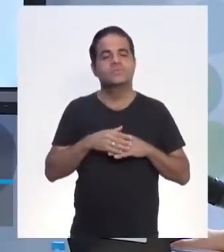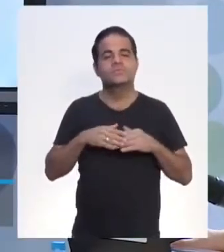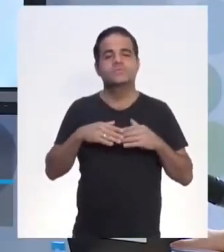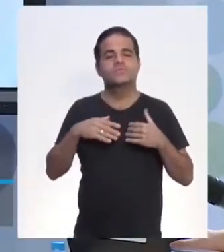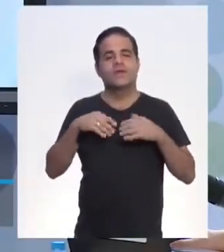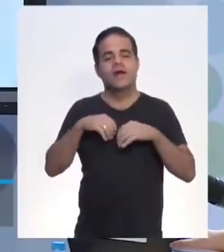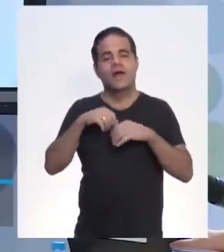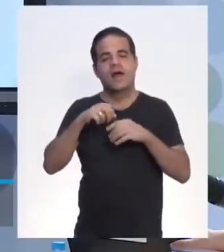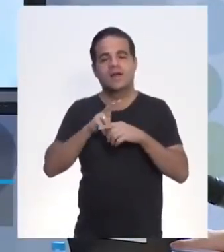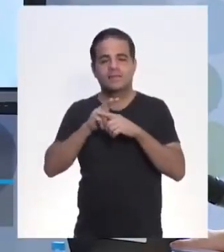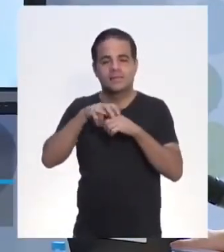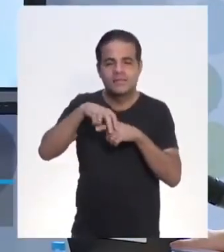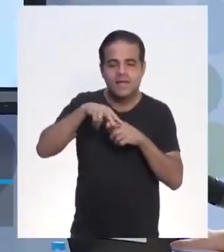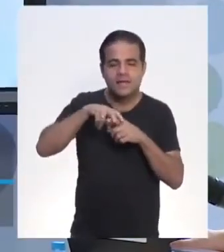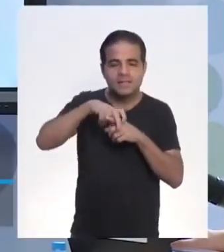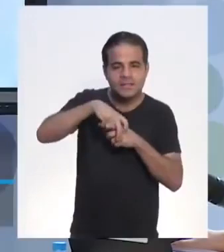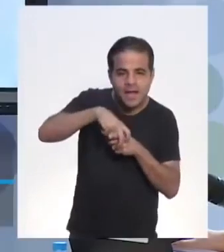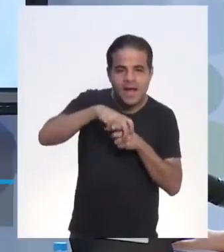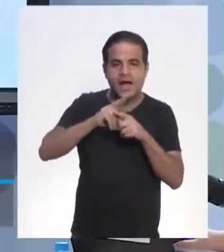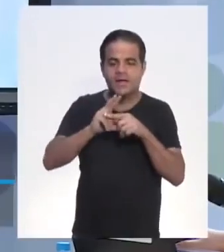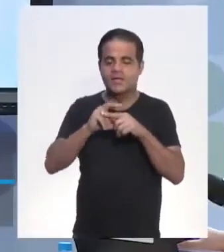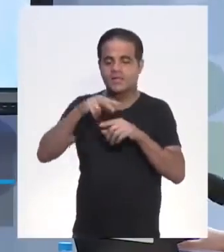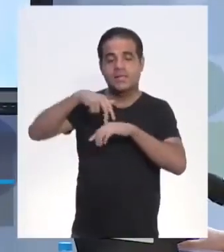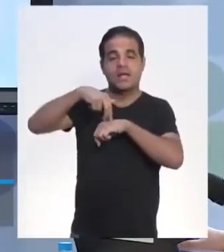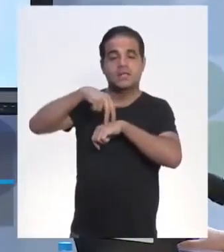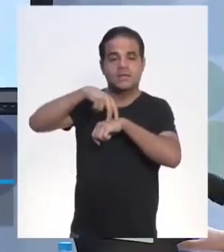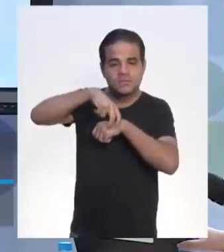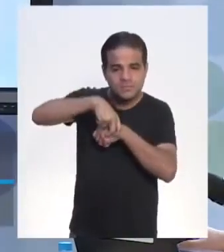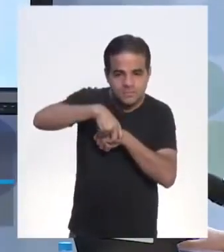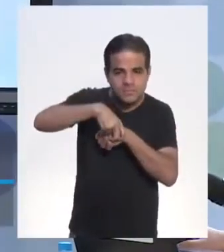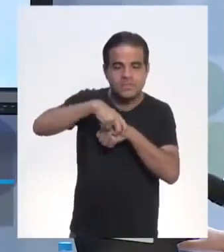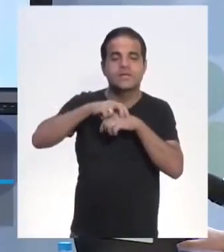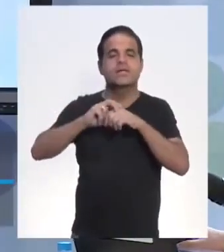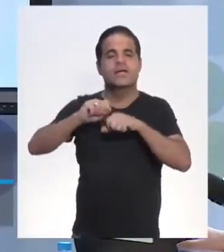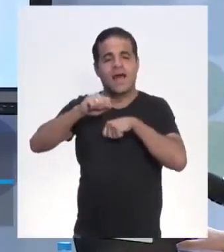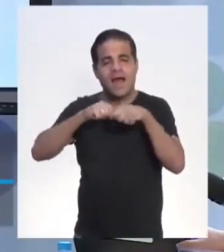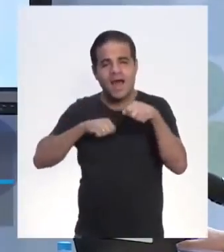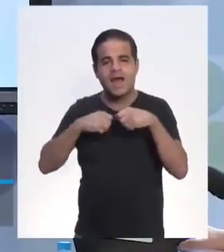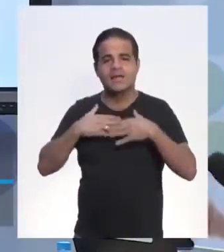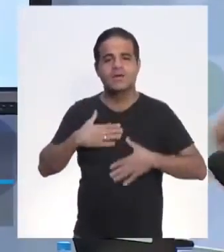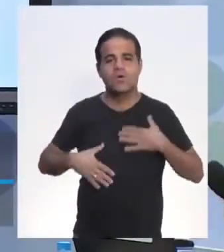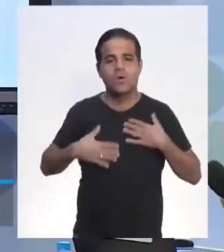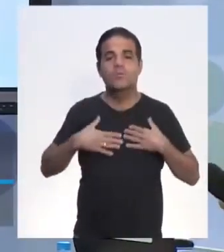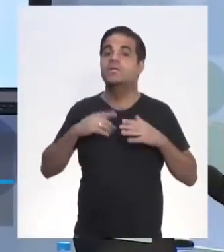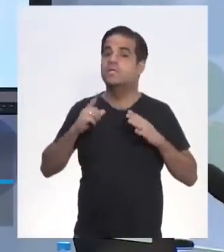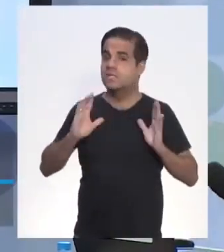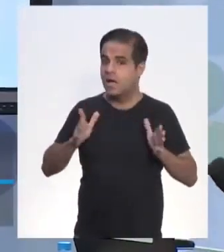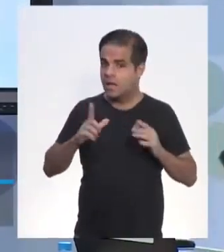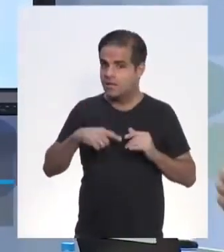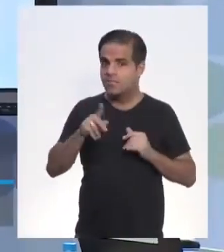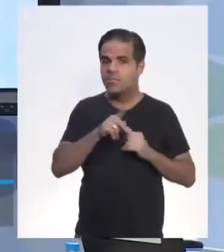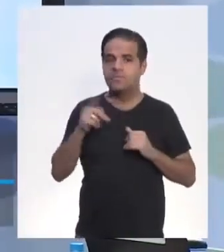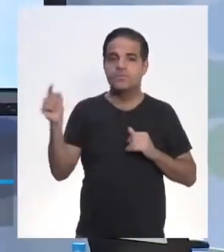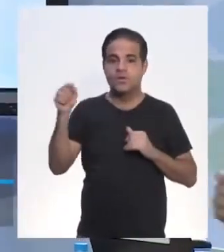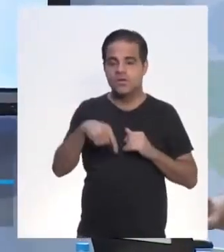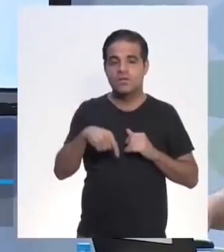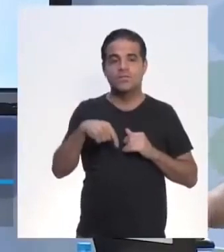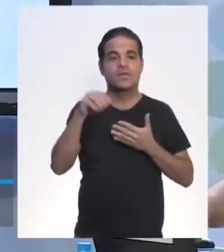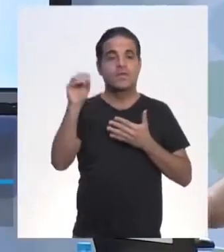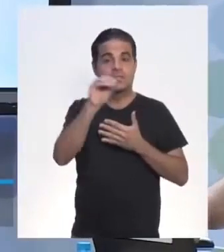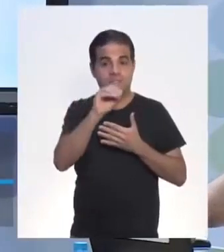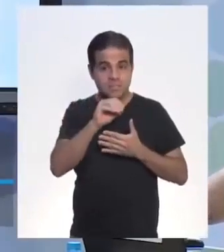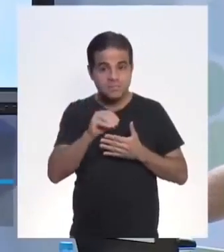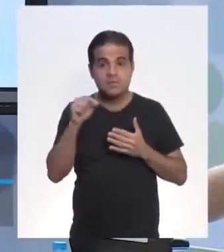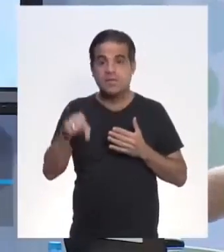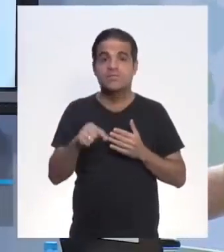aquela Baixada aquela situação e de repente rasga a roupa já teve professor que vai dar aula no centro de mídia vocês não sabem ó e a